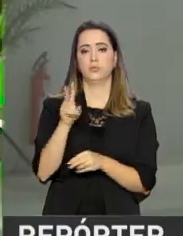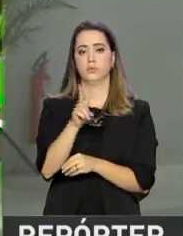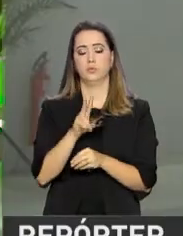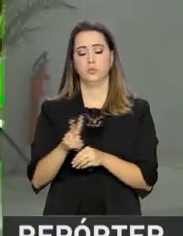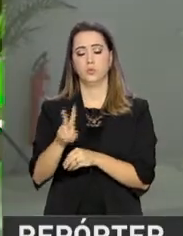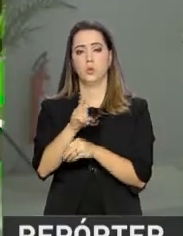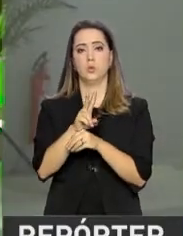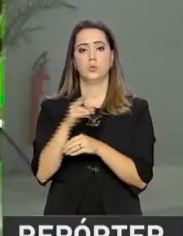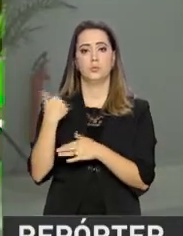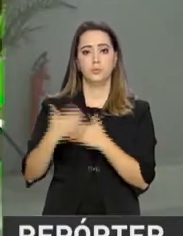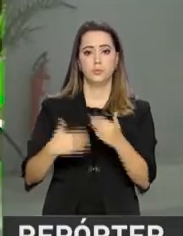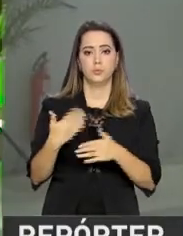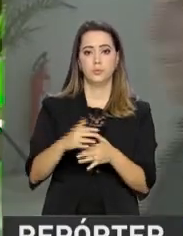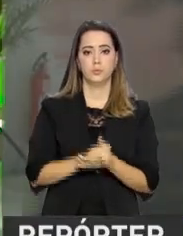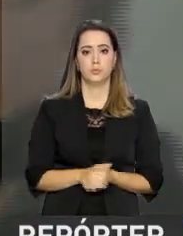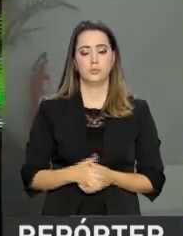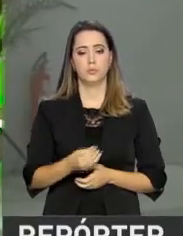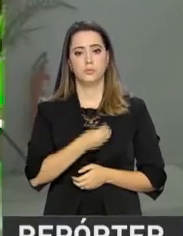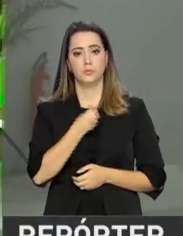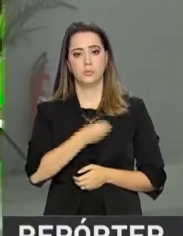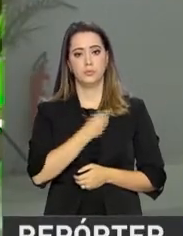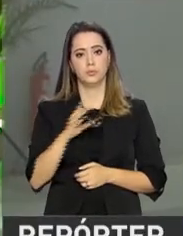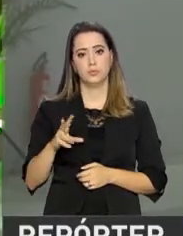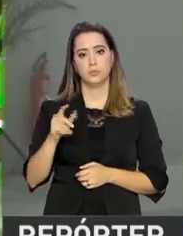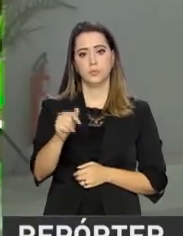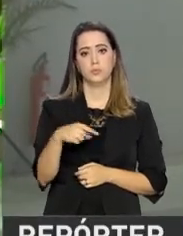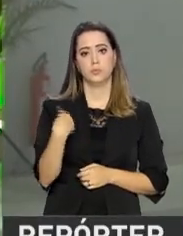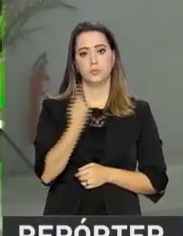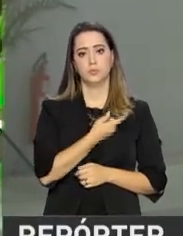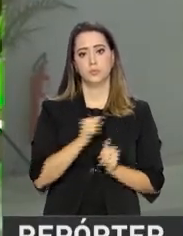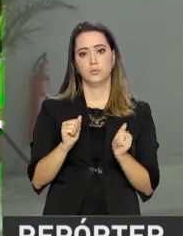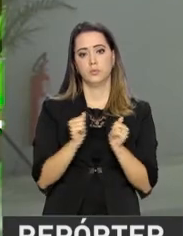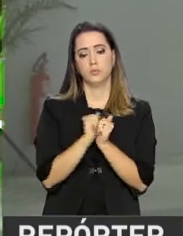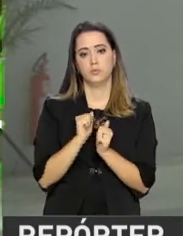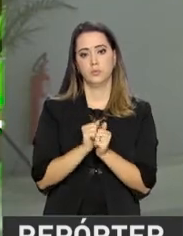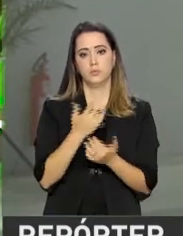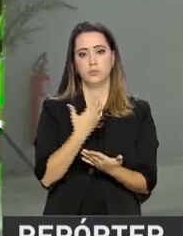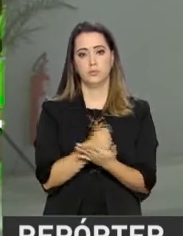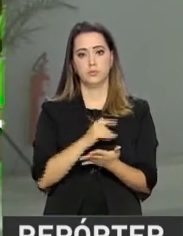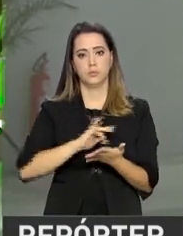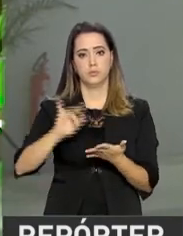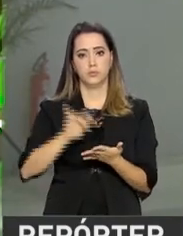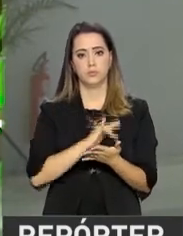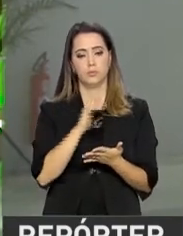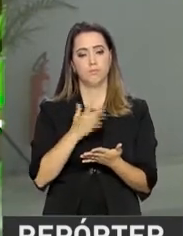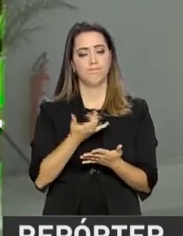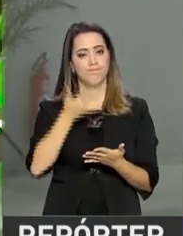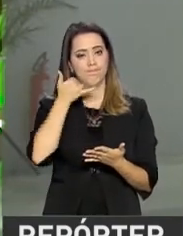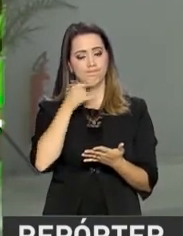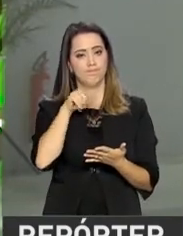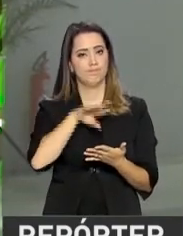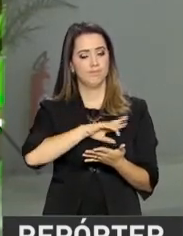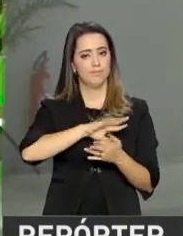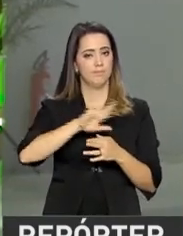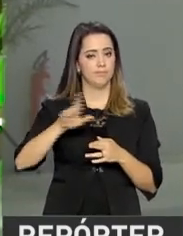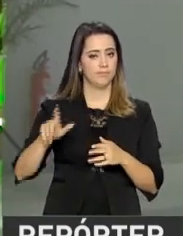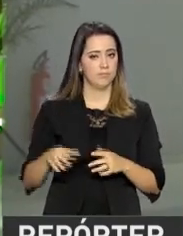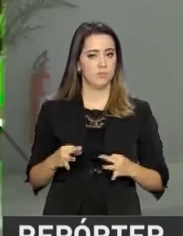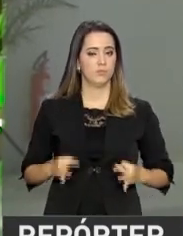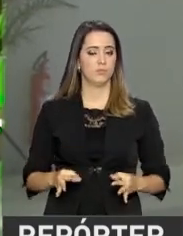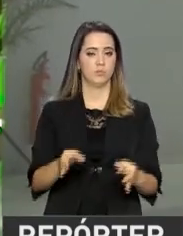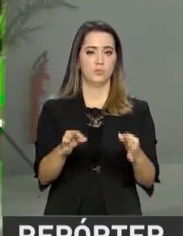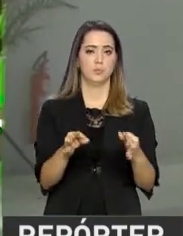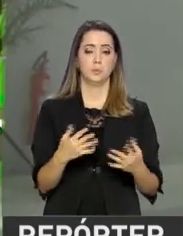A nossa vida toda, ela está muito envolvida com os aplicativos, com o celular, com as tecnologias